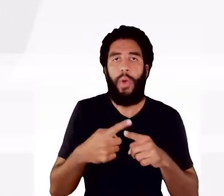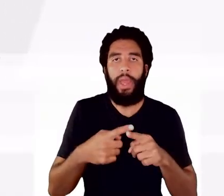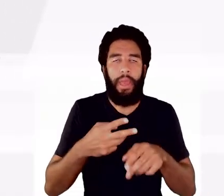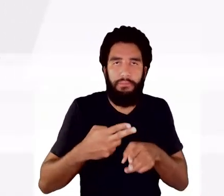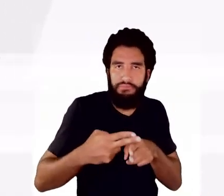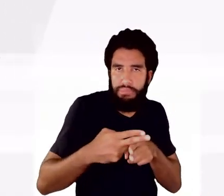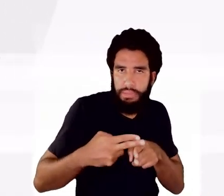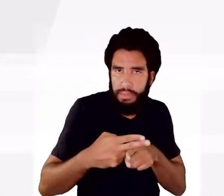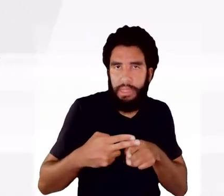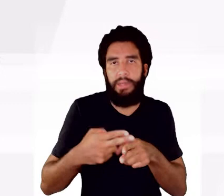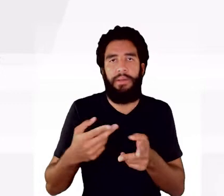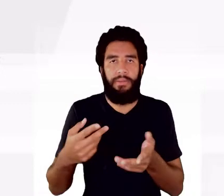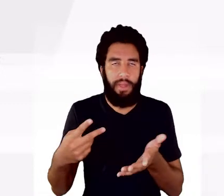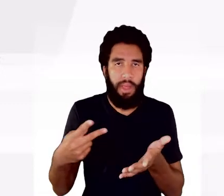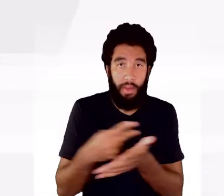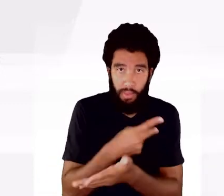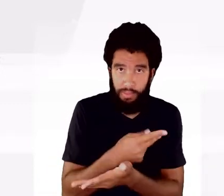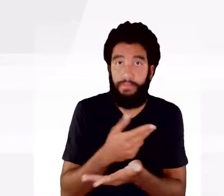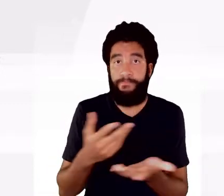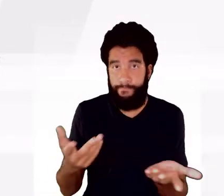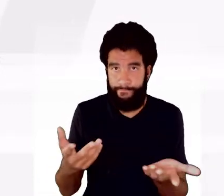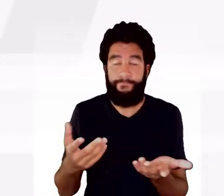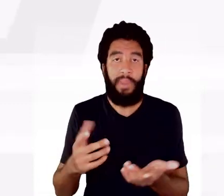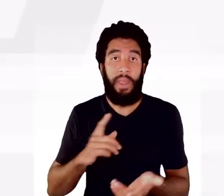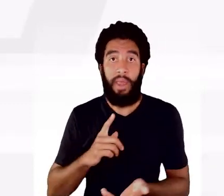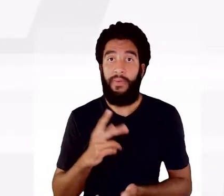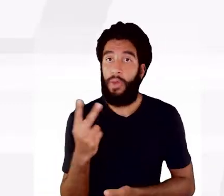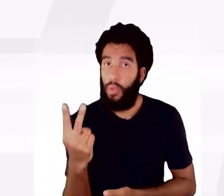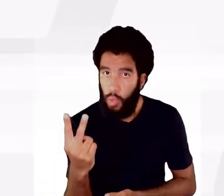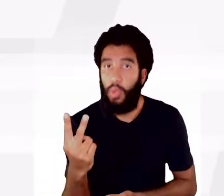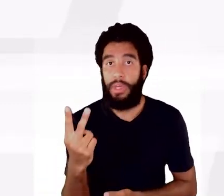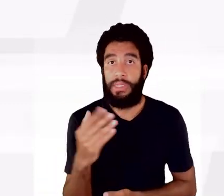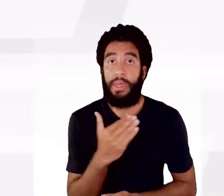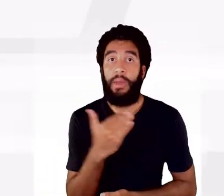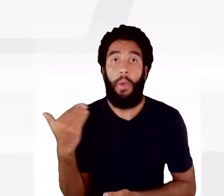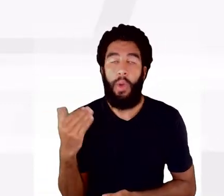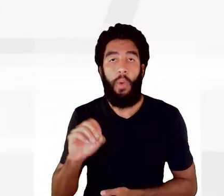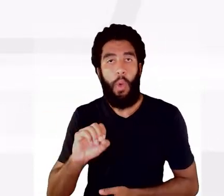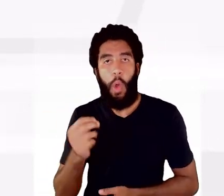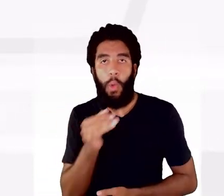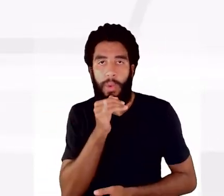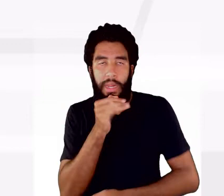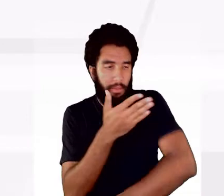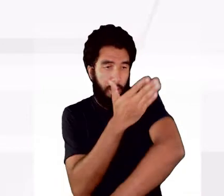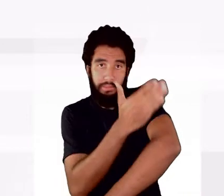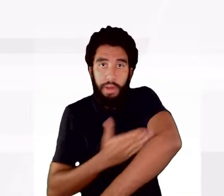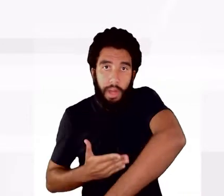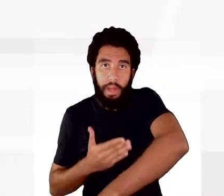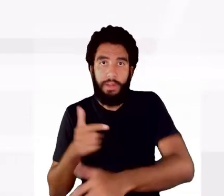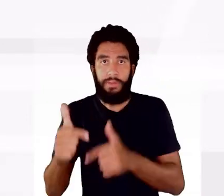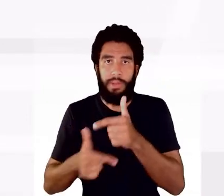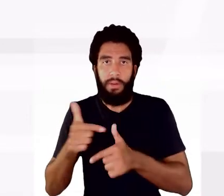com corte, nos últimos acontecimentos, 2 mortes no frigorífico, amputação de um braço